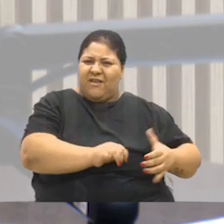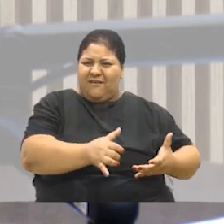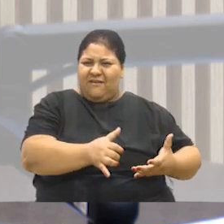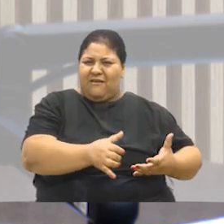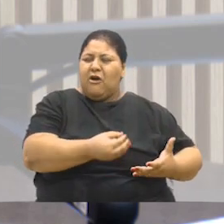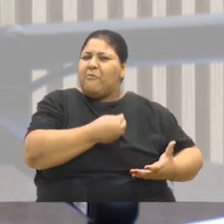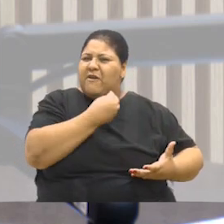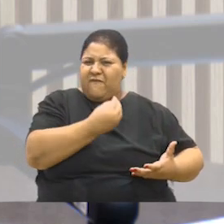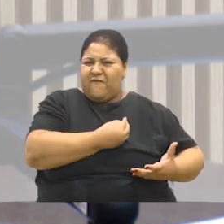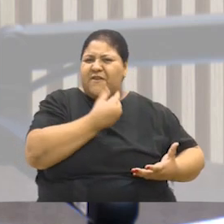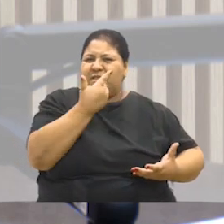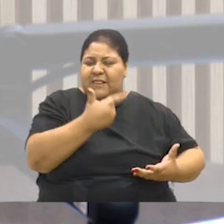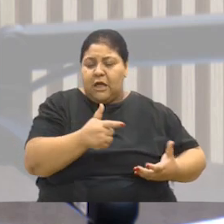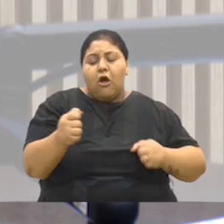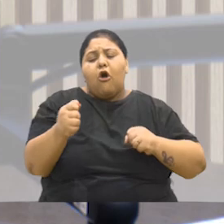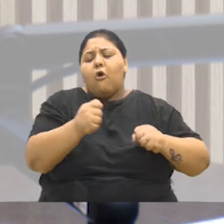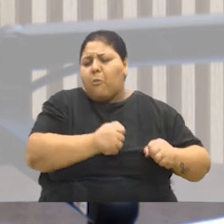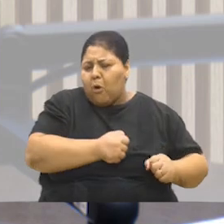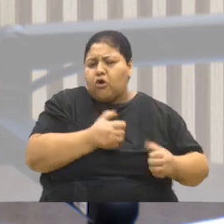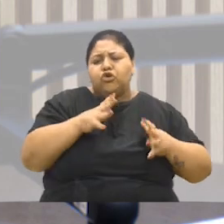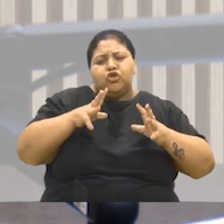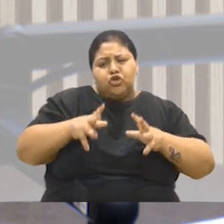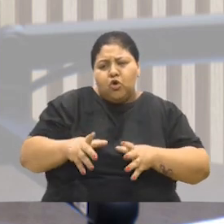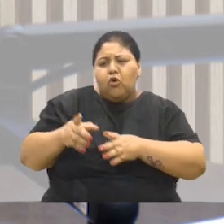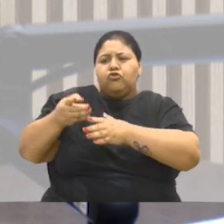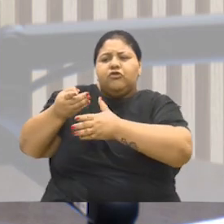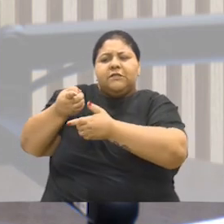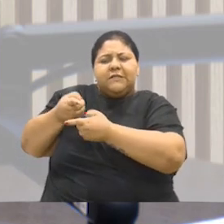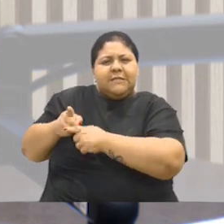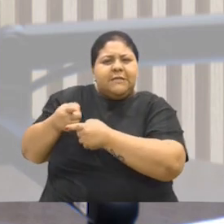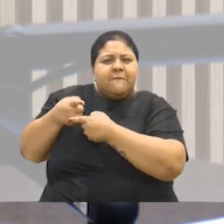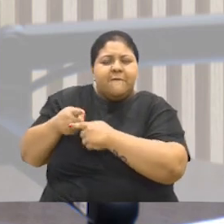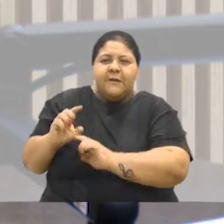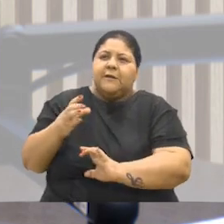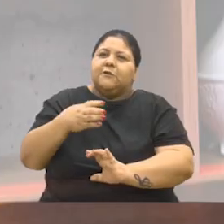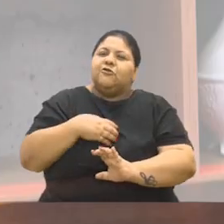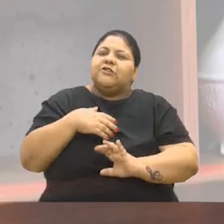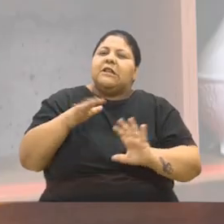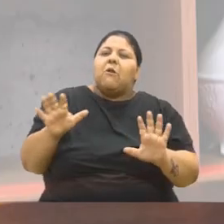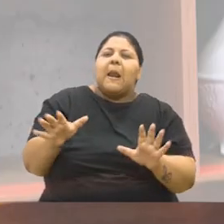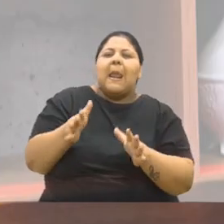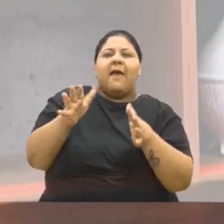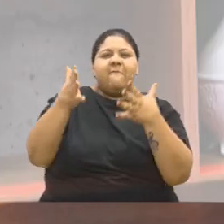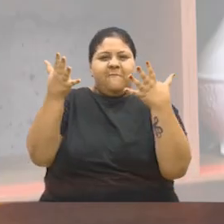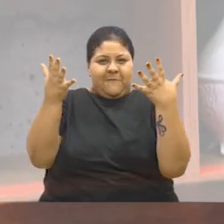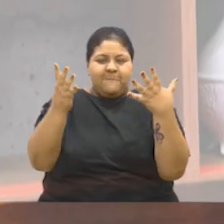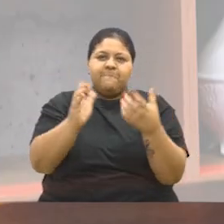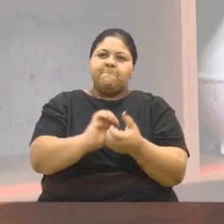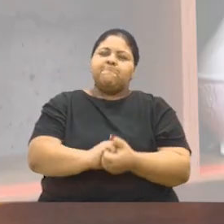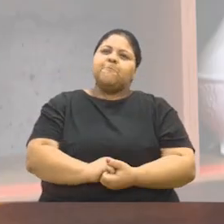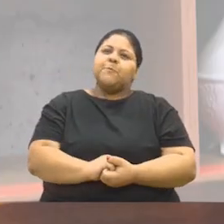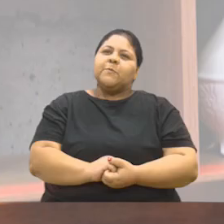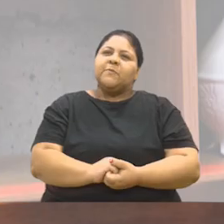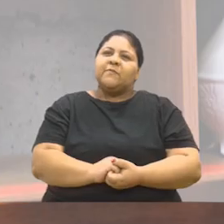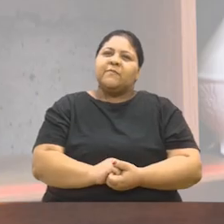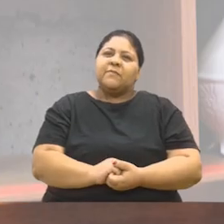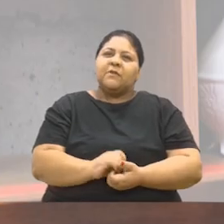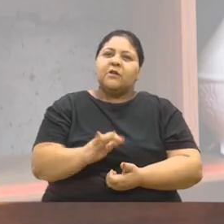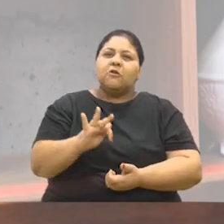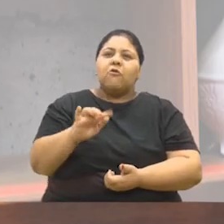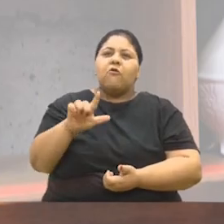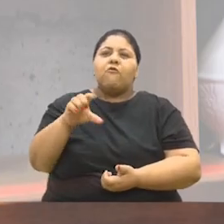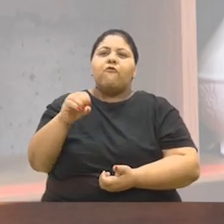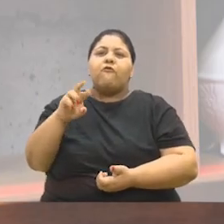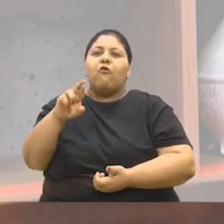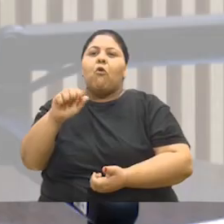por todos esses desafios de uma forma muito mais leve. E os florais de Bach? Como entra nessa história